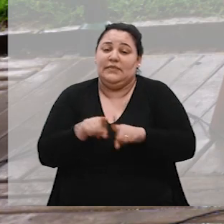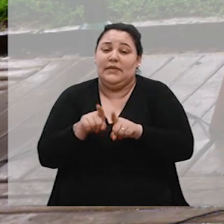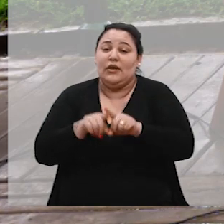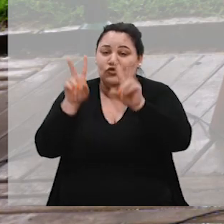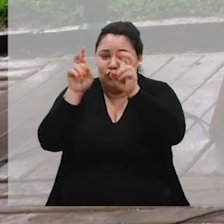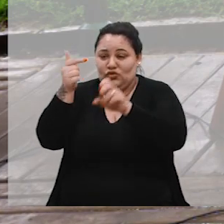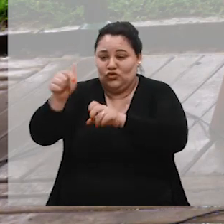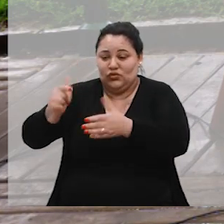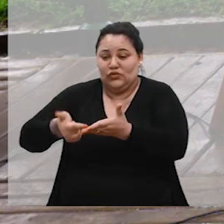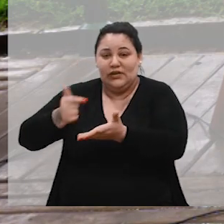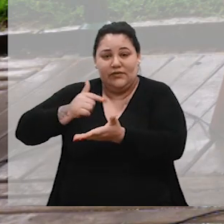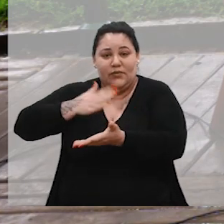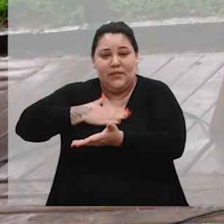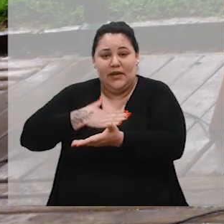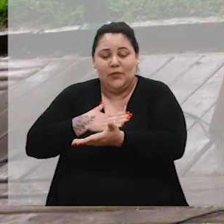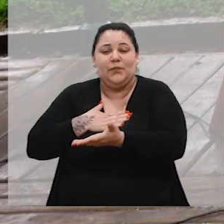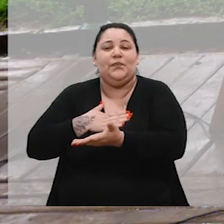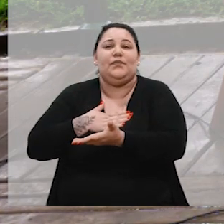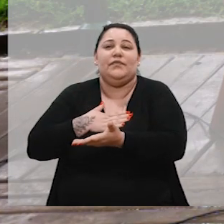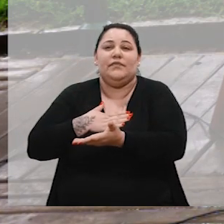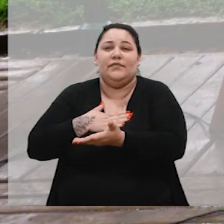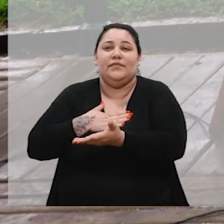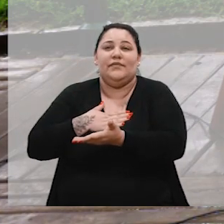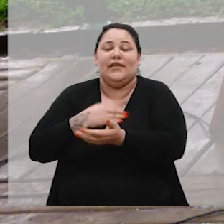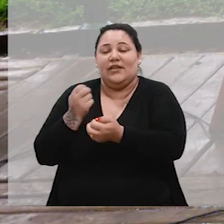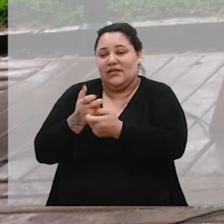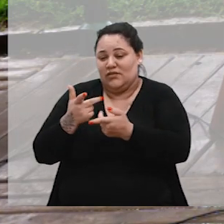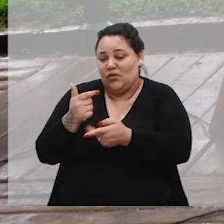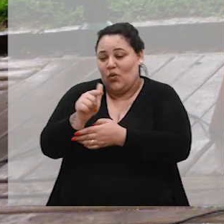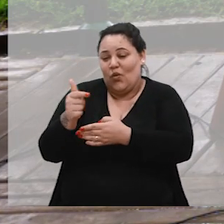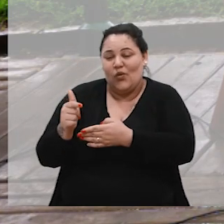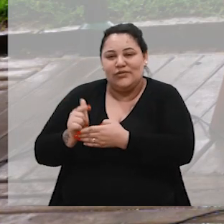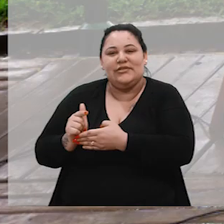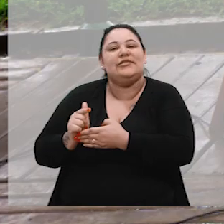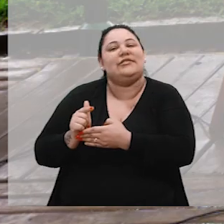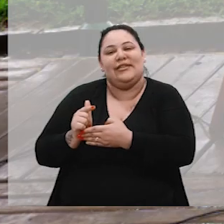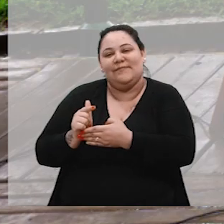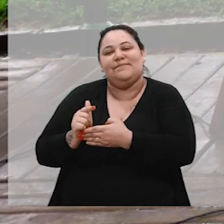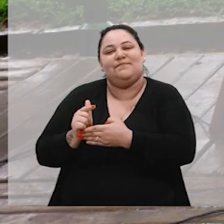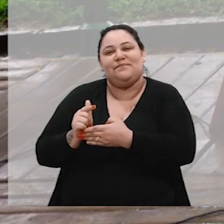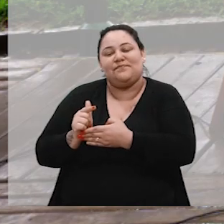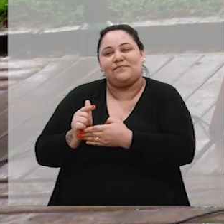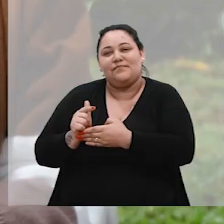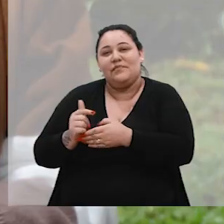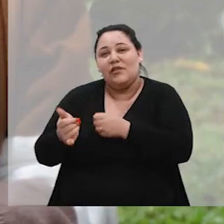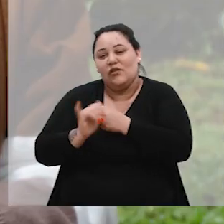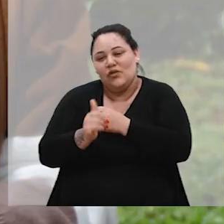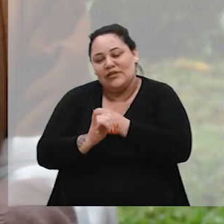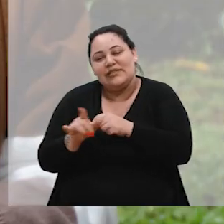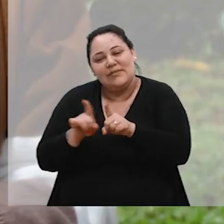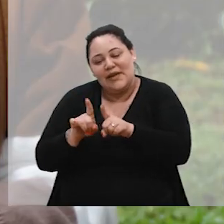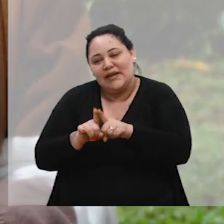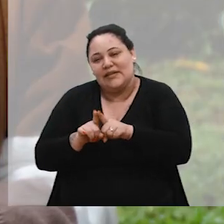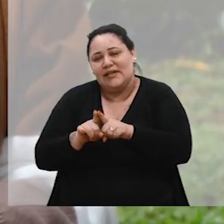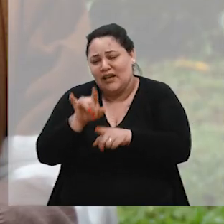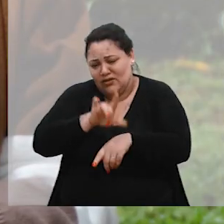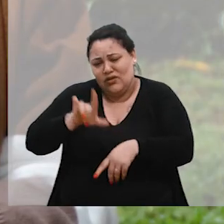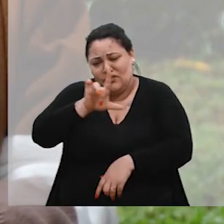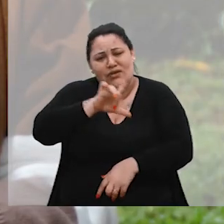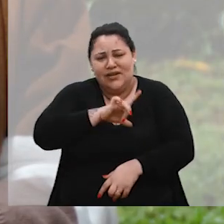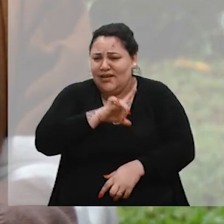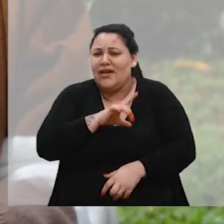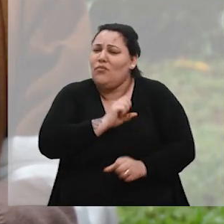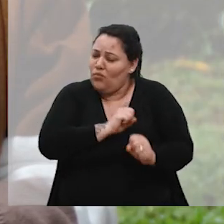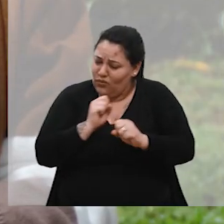meu, As Sutilezas e as Outras Crônicas Diminutas. A literatura tem esse grande poder.